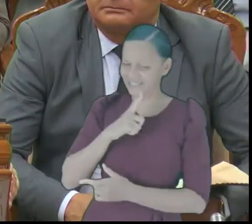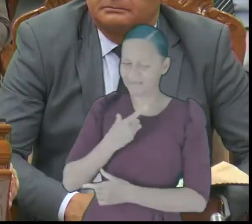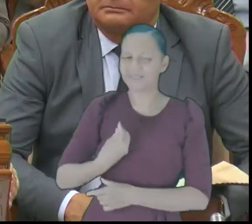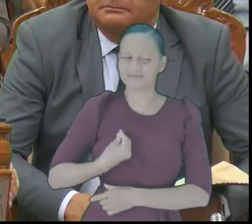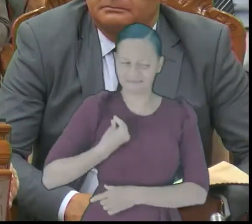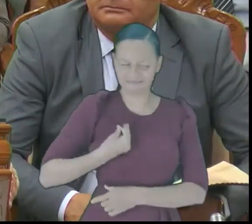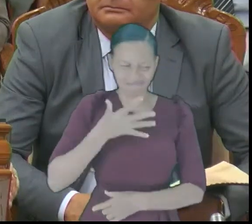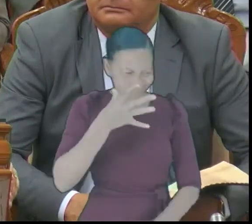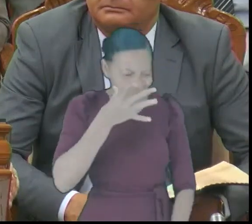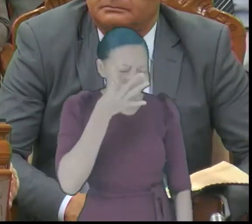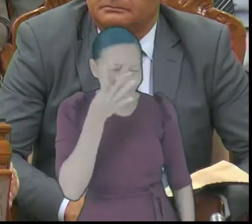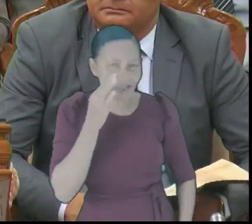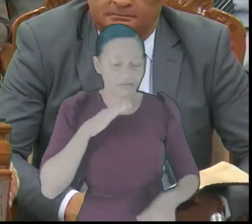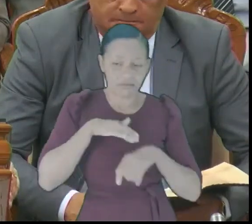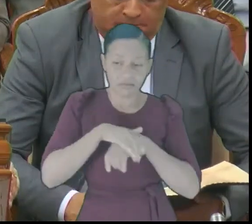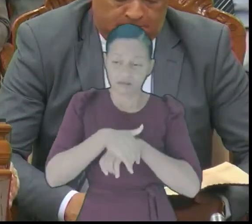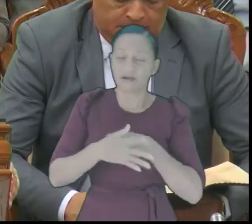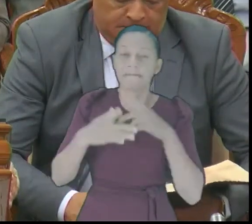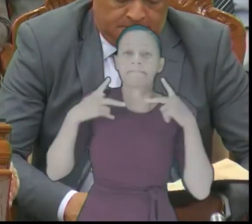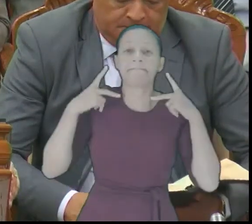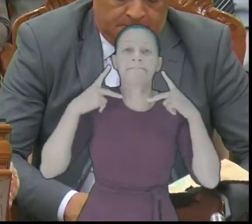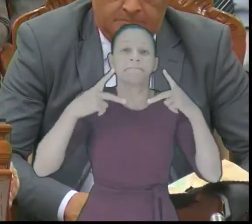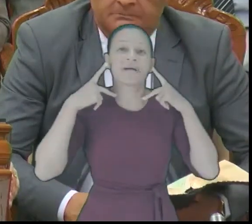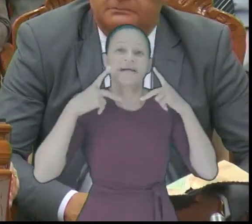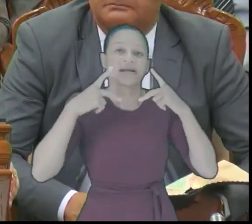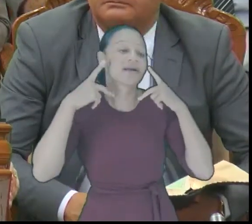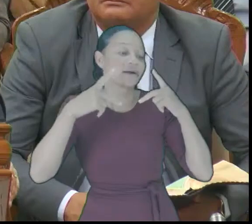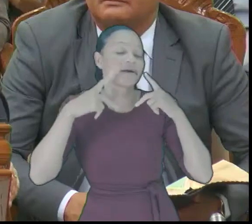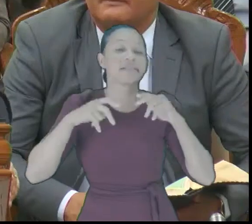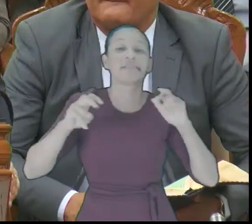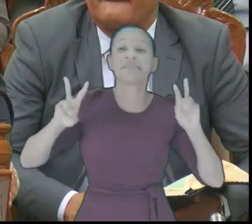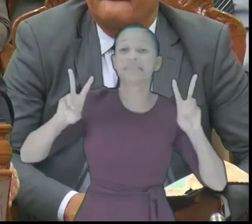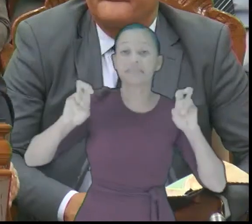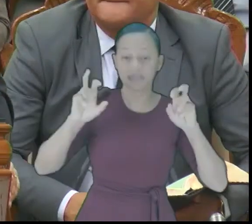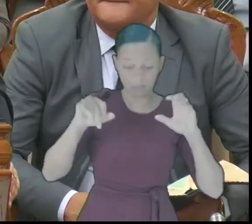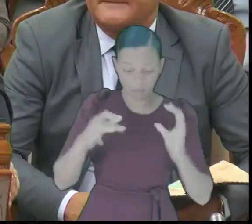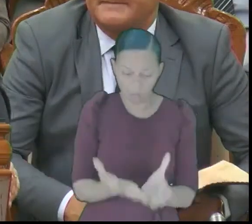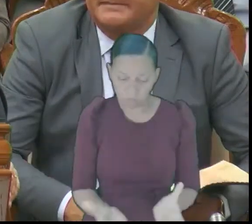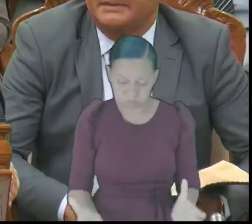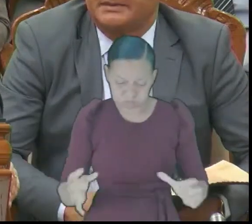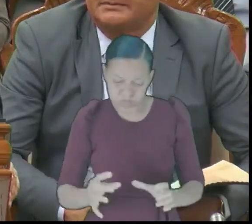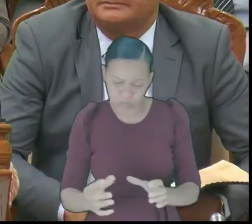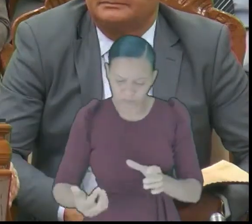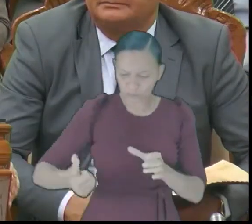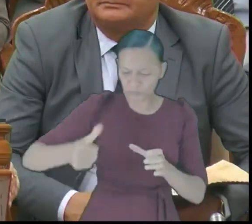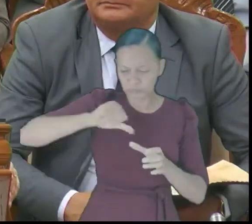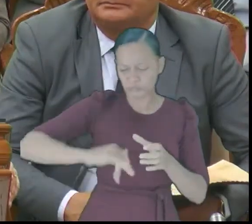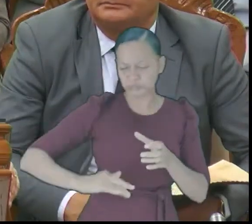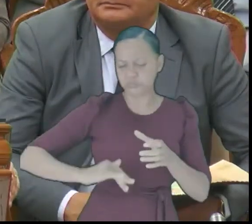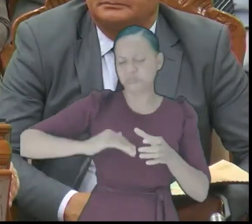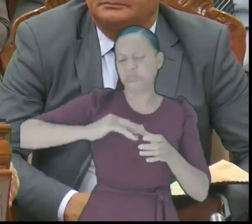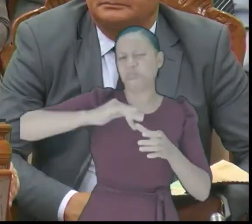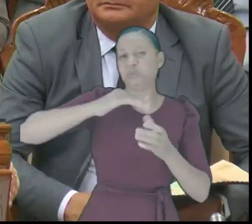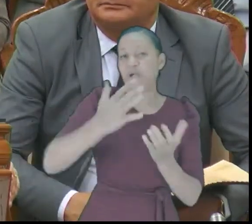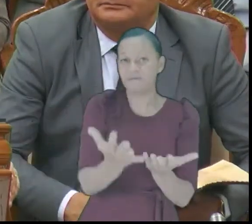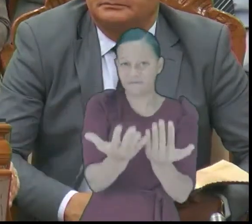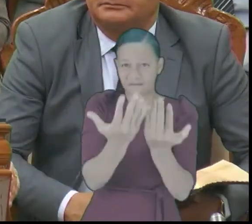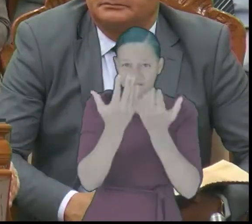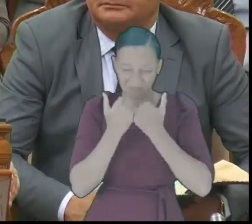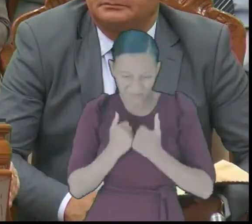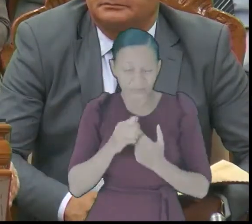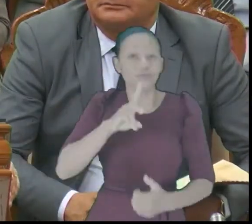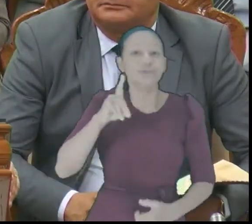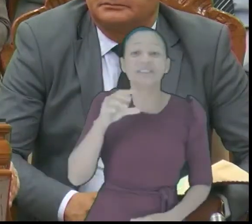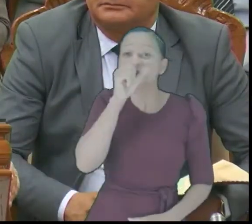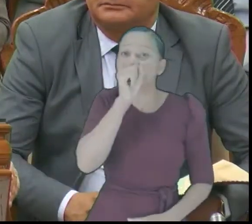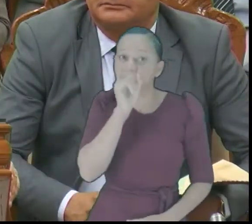foi pregada uma mensagem sobre enche teu vaso de azeite e vem. Num dia de sábado, 1989, já está com